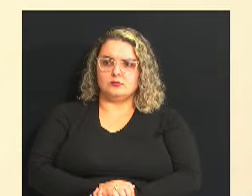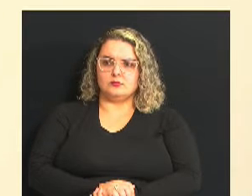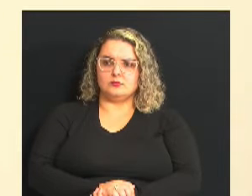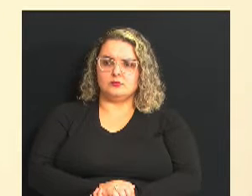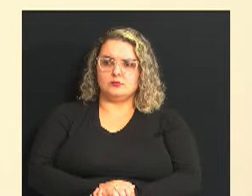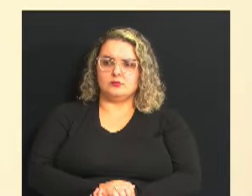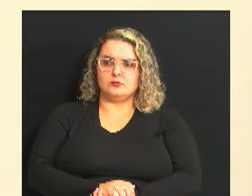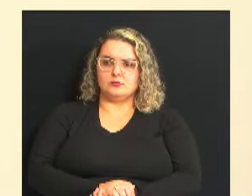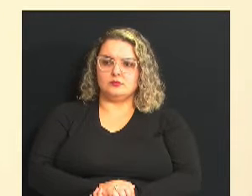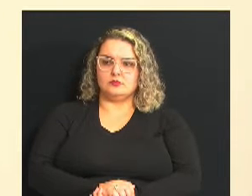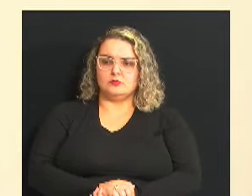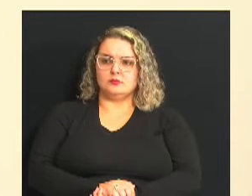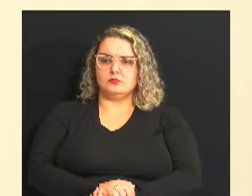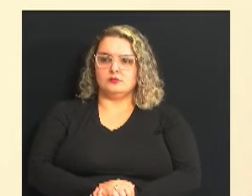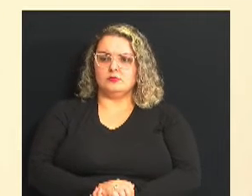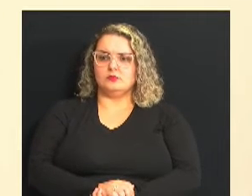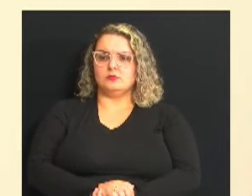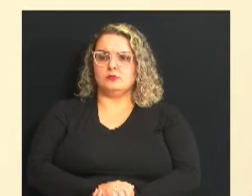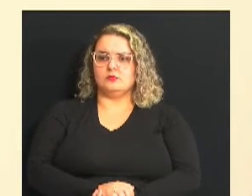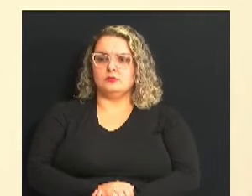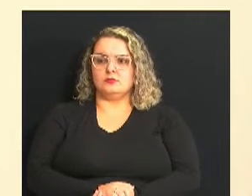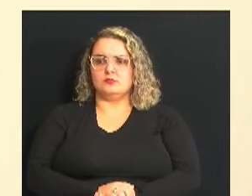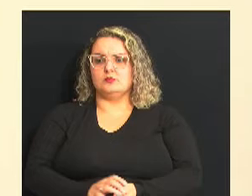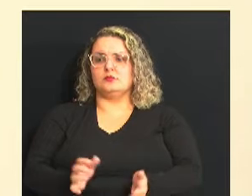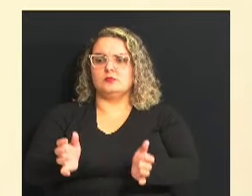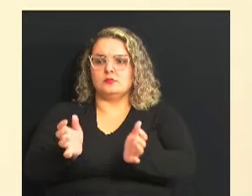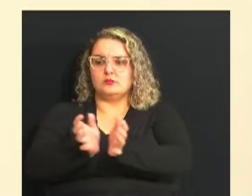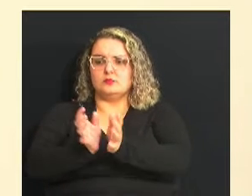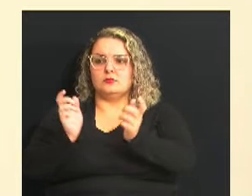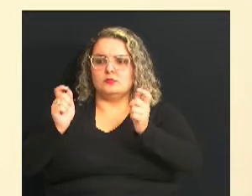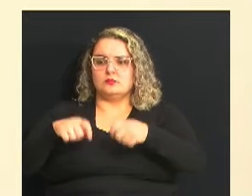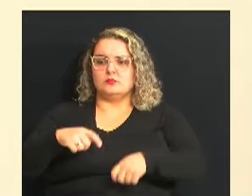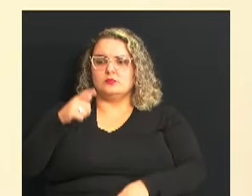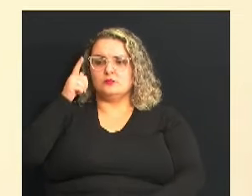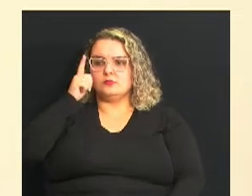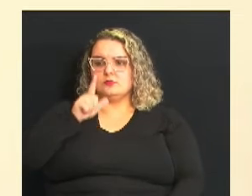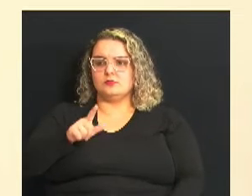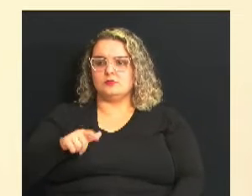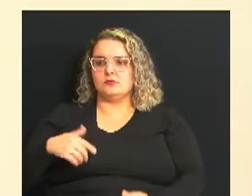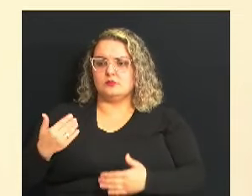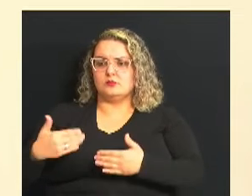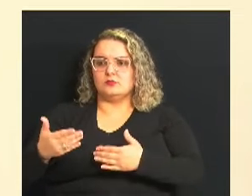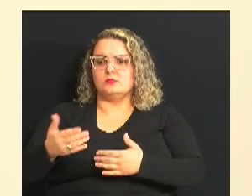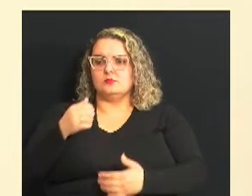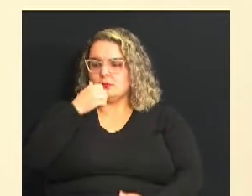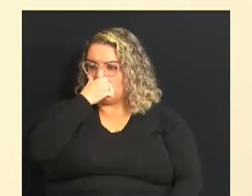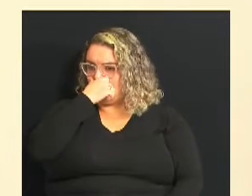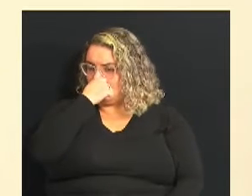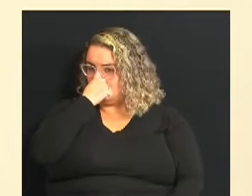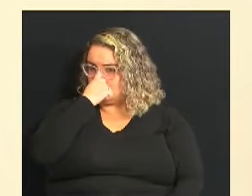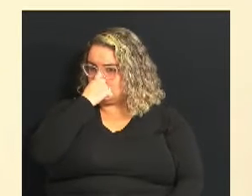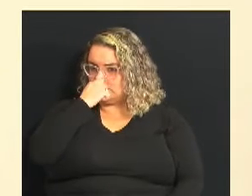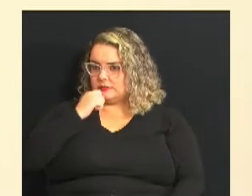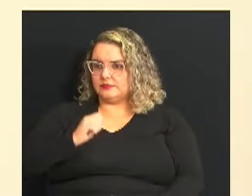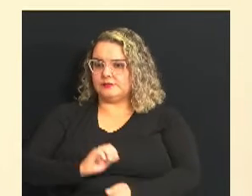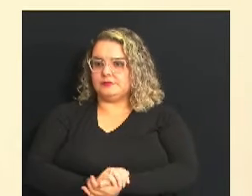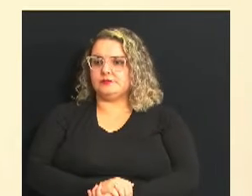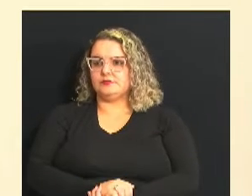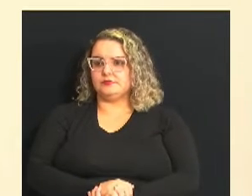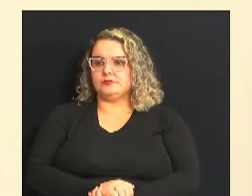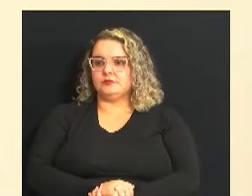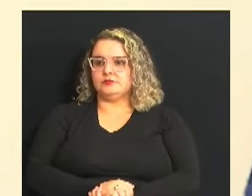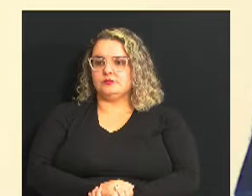uma equipe competente para que consiga manter essas ferramentas, né? E agora,